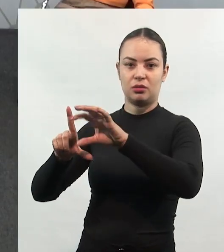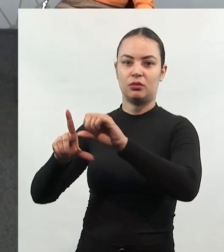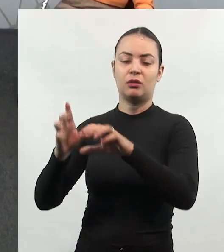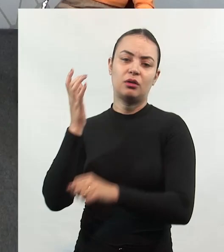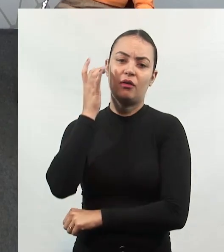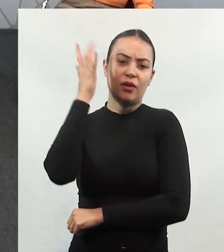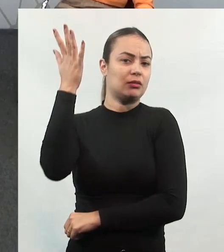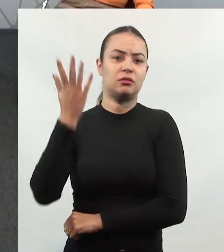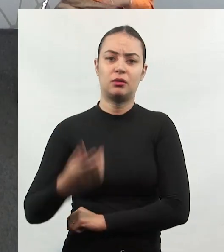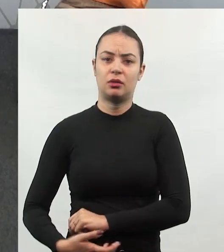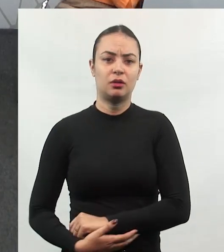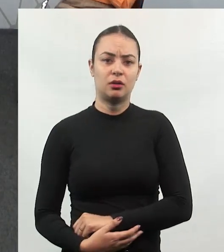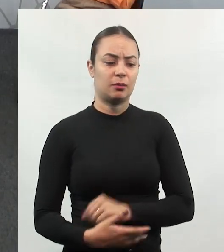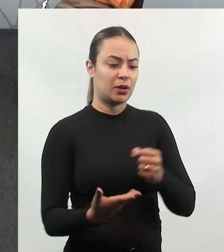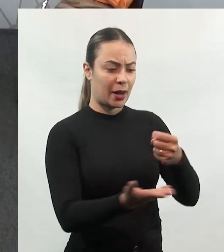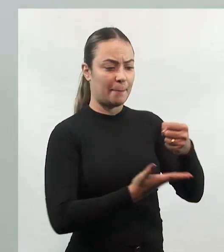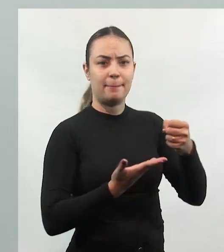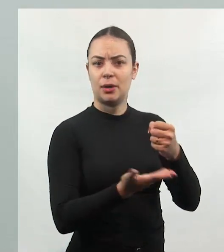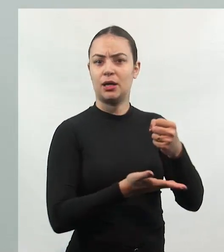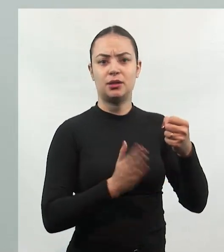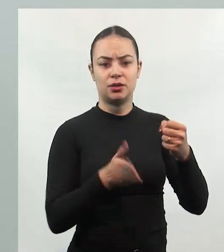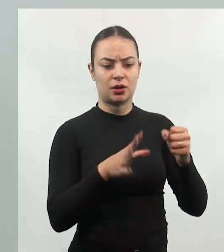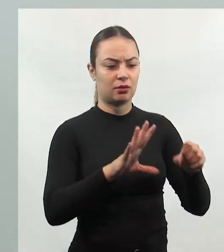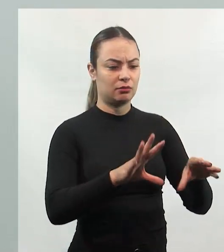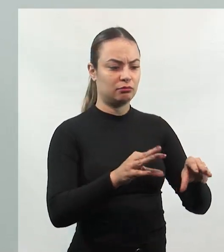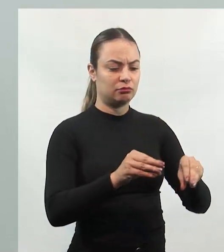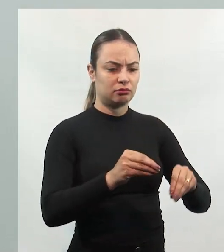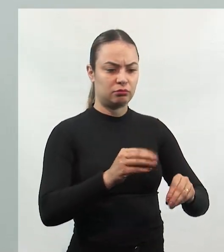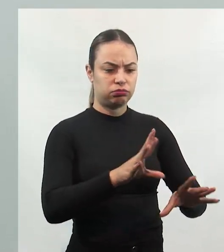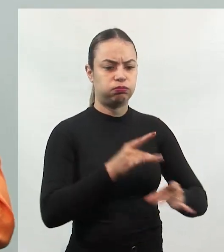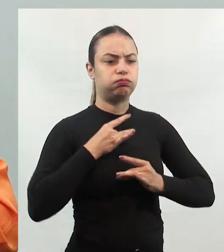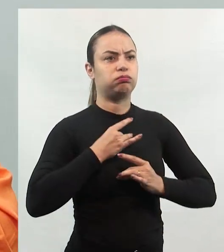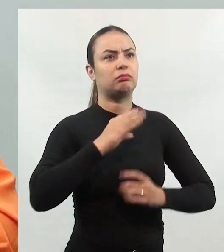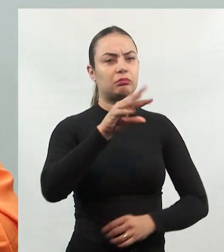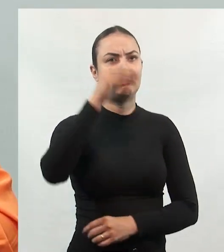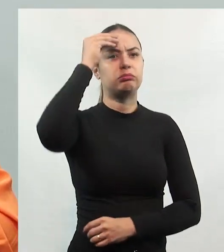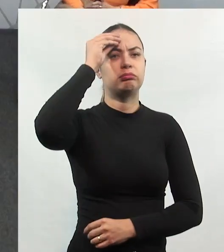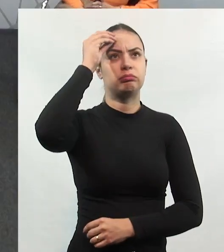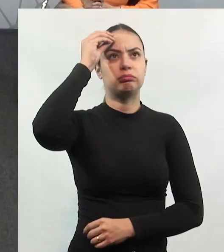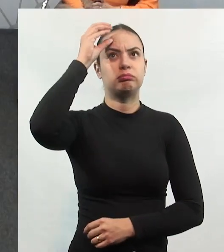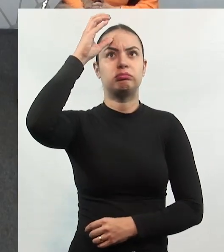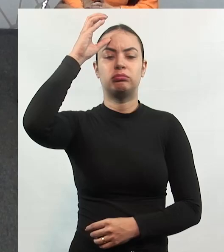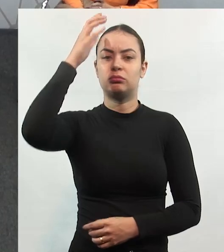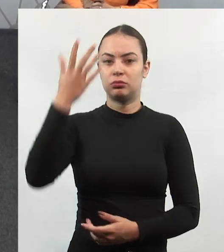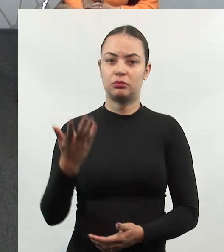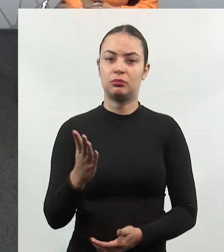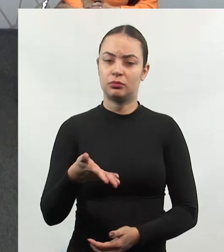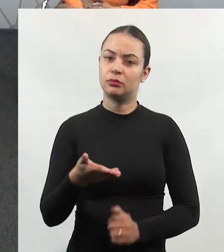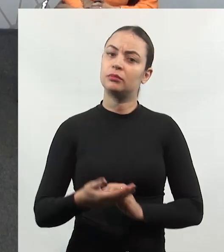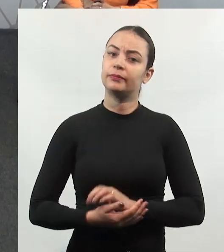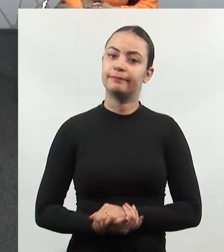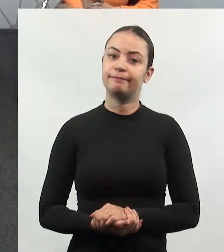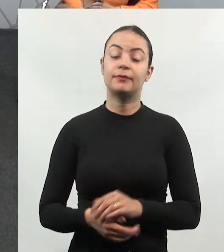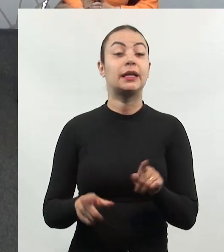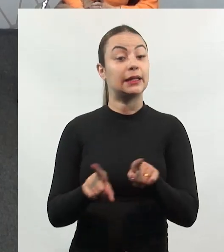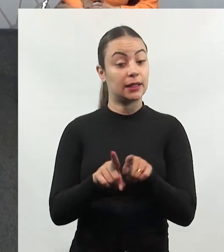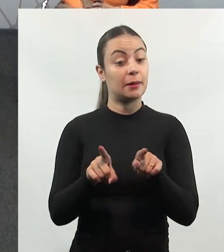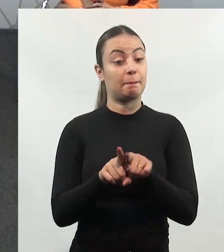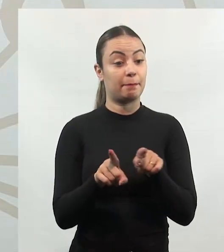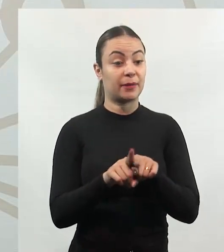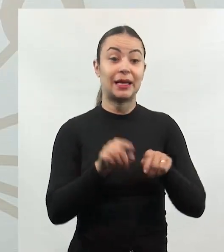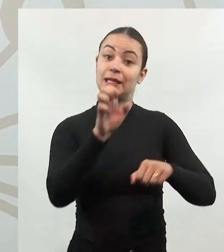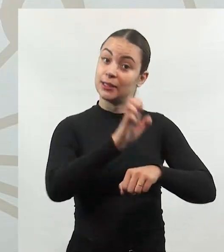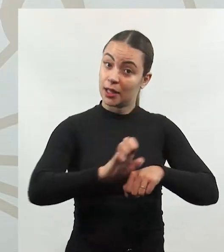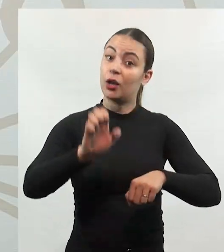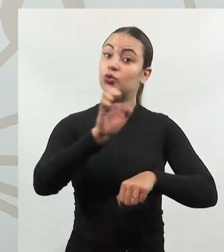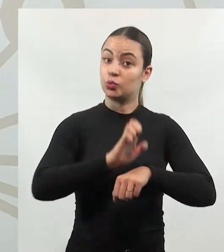ordem, que acho Sim. que eu errei a ordem. Você Não, observação, participação e regência. E regência. Que a gente aplicava tudo isso que a gente aprendeu, não era